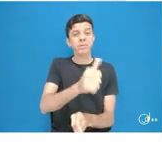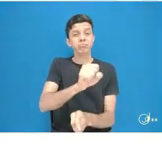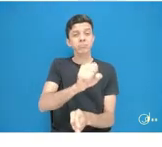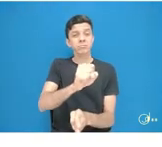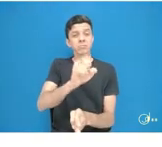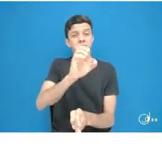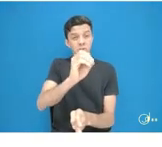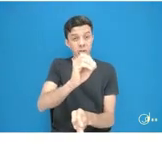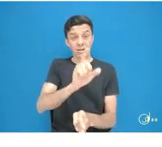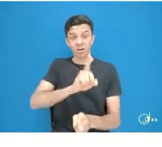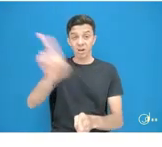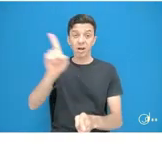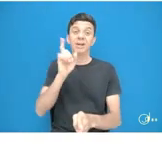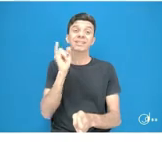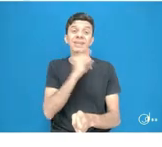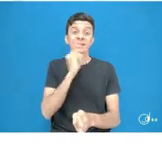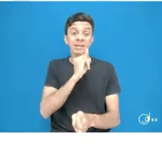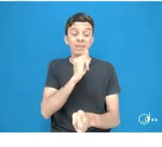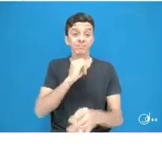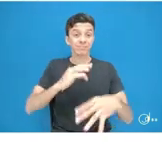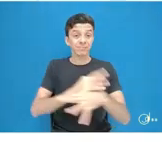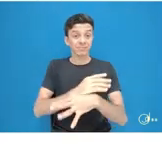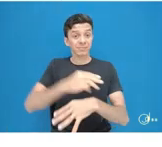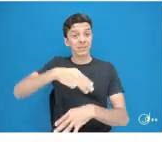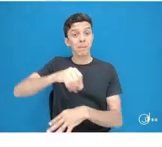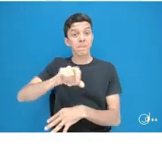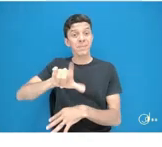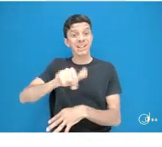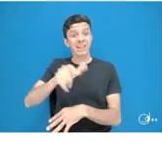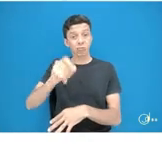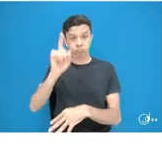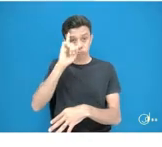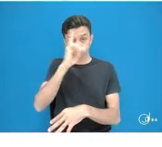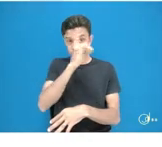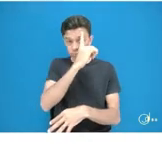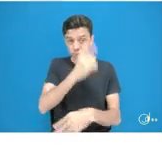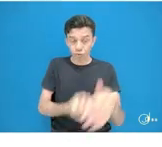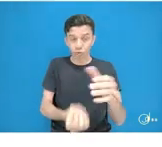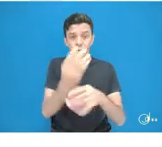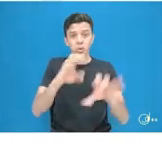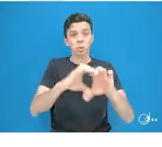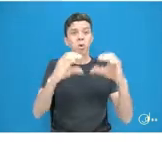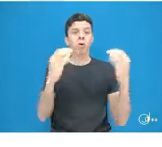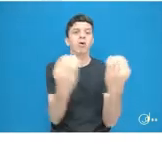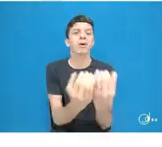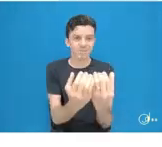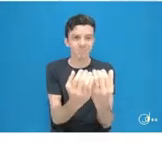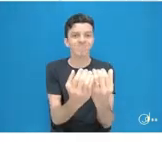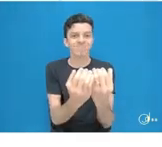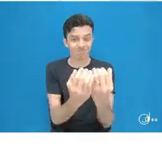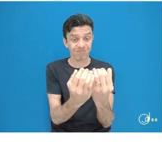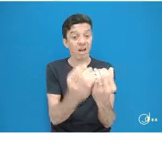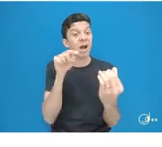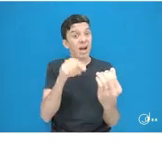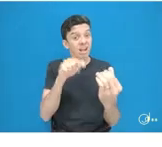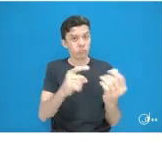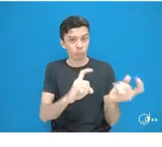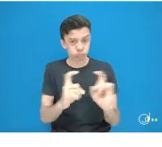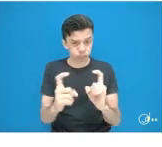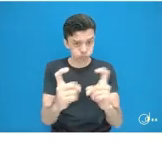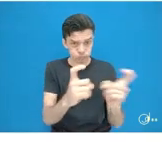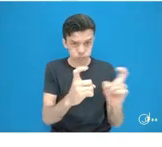em Milão, na Itália, um congresso com a presença de representantes dos institutos da Europa e das Américas.